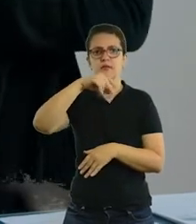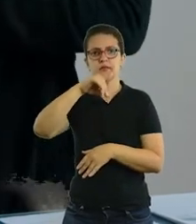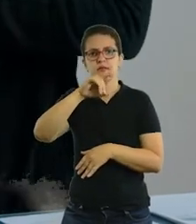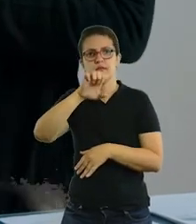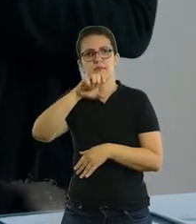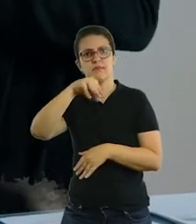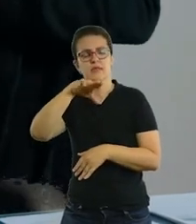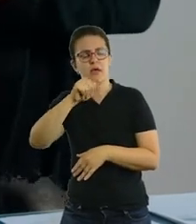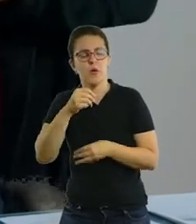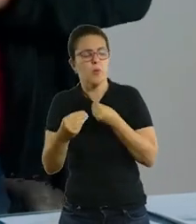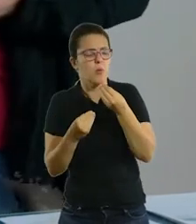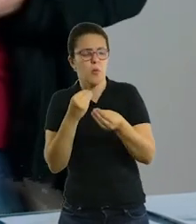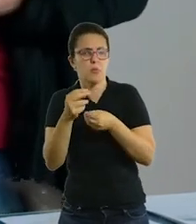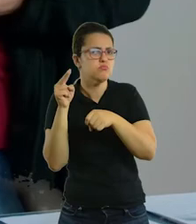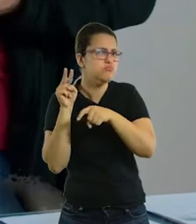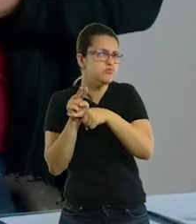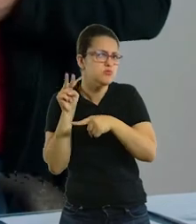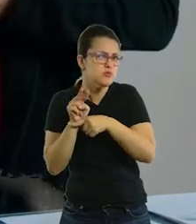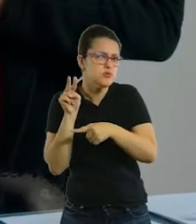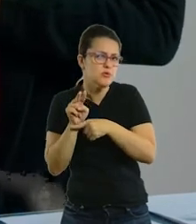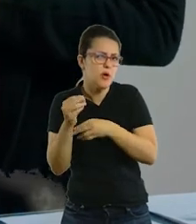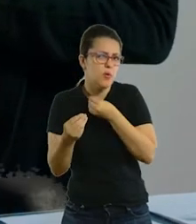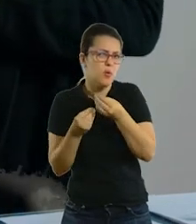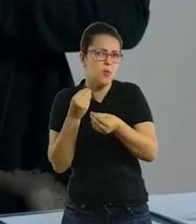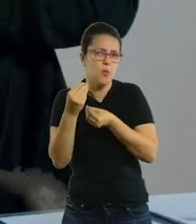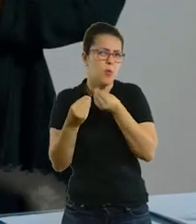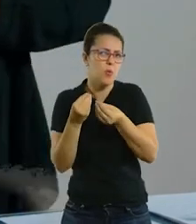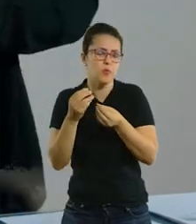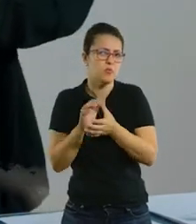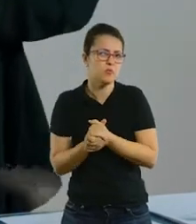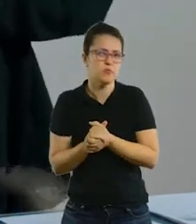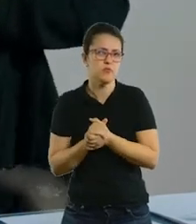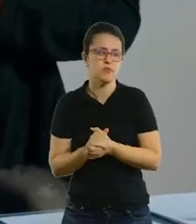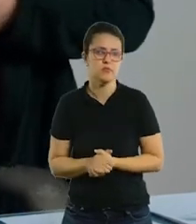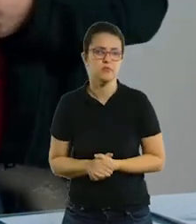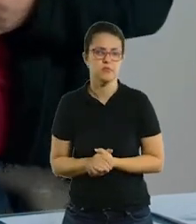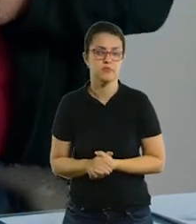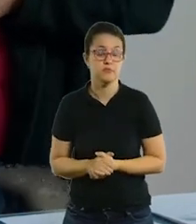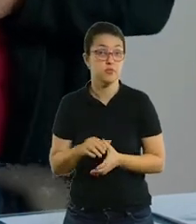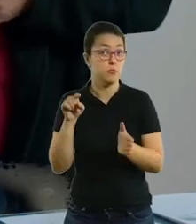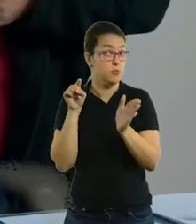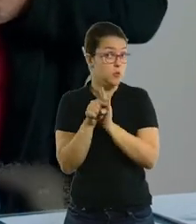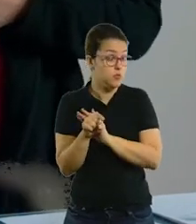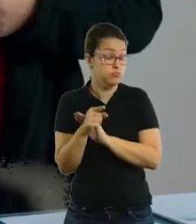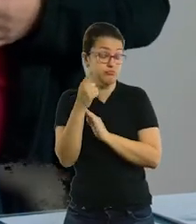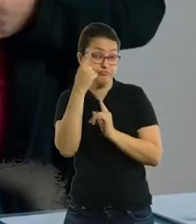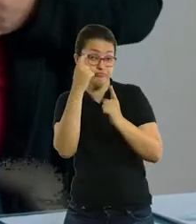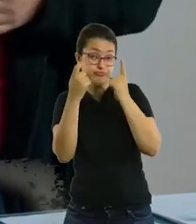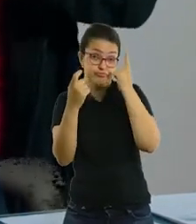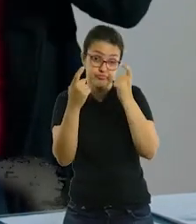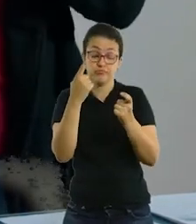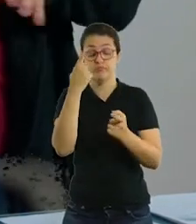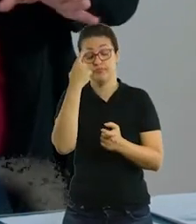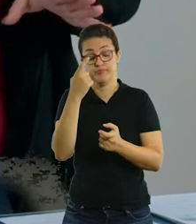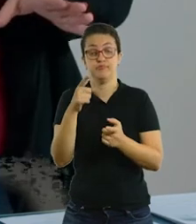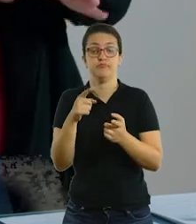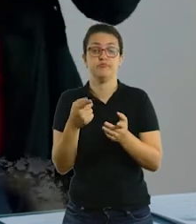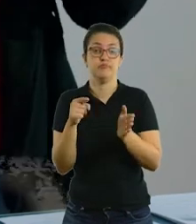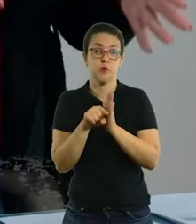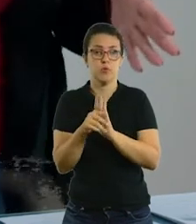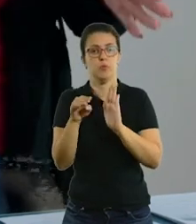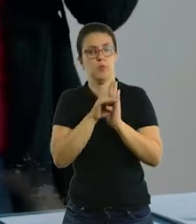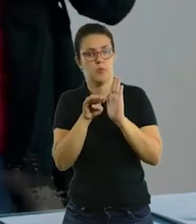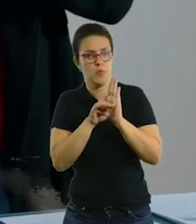história? Como devemos nos proteger? Então, essas aqui que eu trouxe são só algumas dicas de perguntas que você pode elaborar. Mas se você tiver